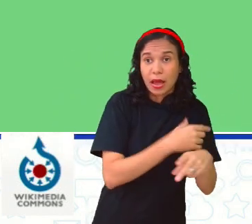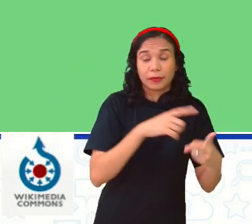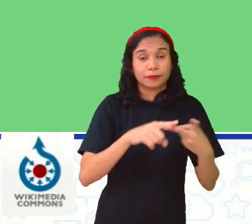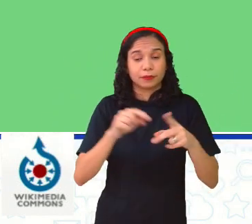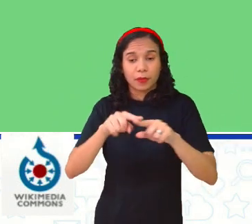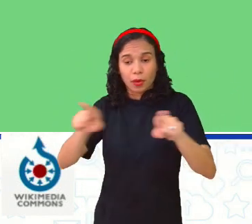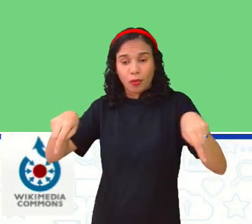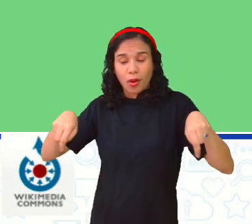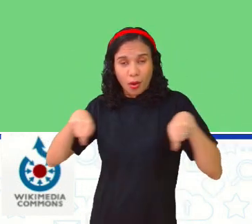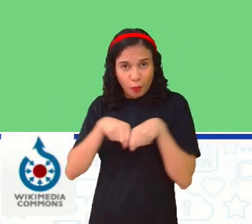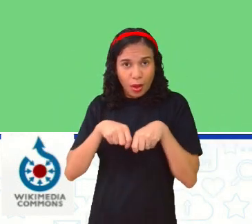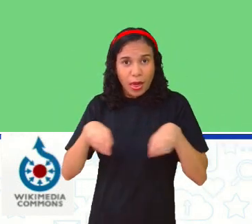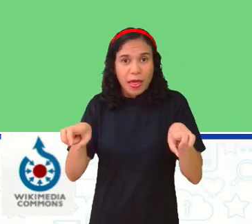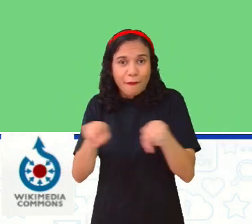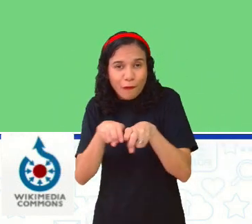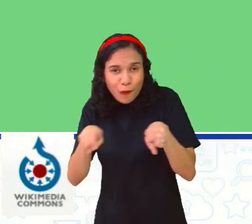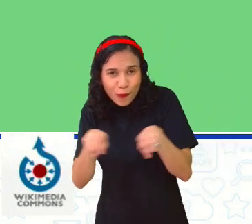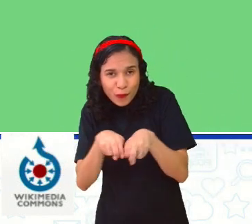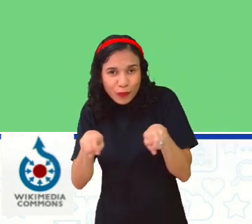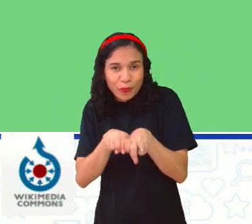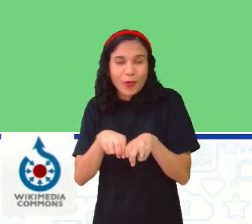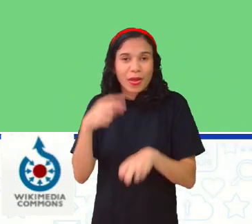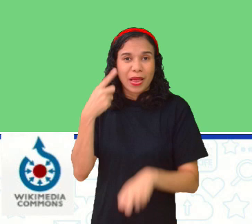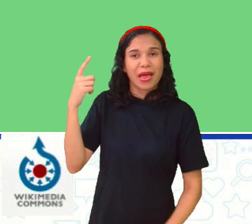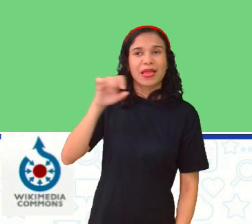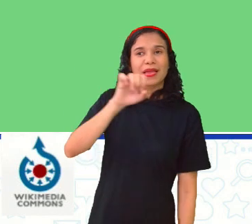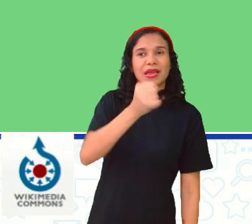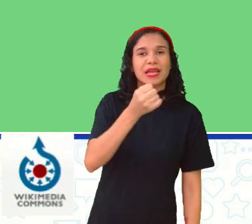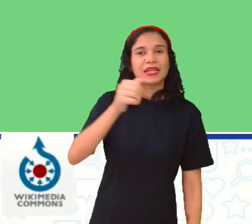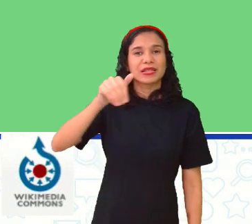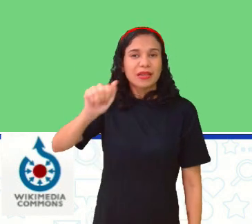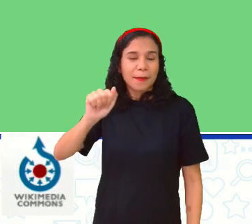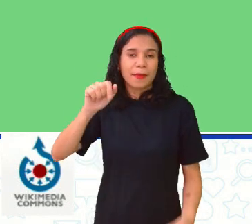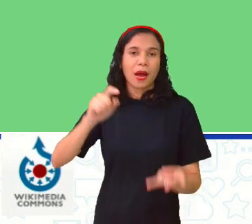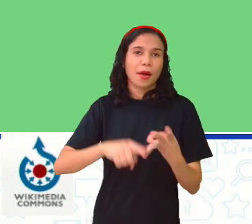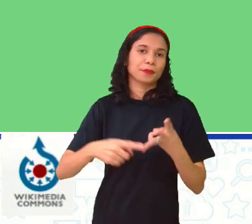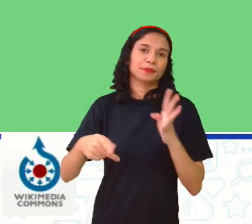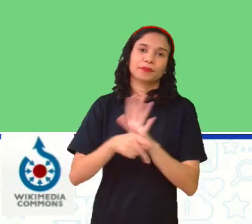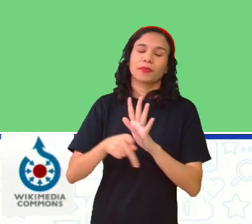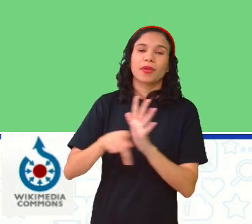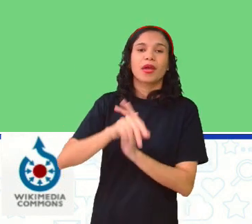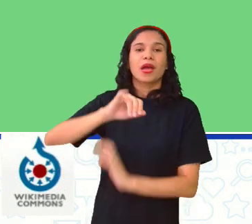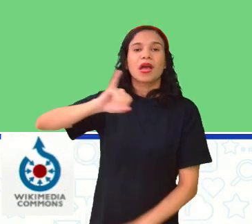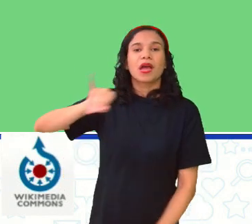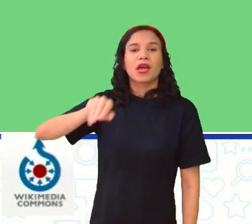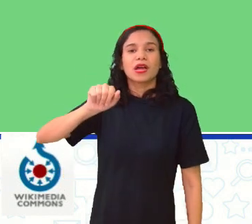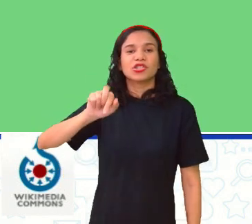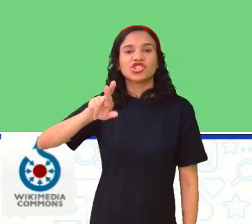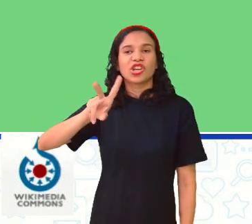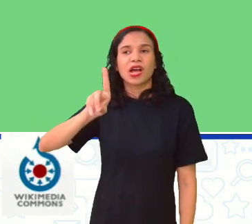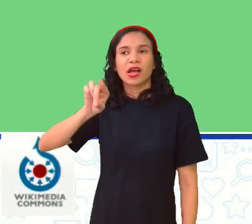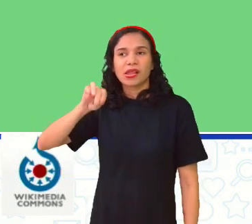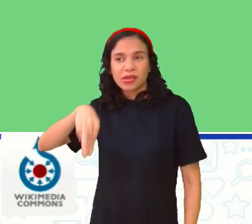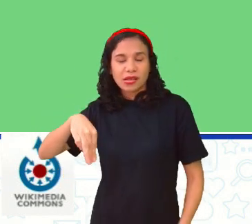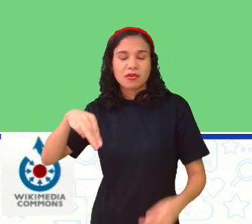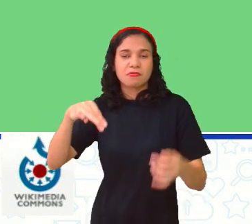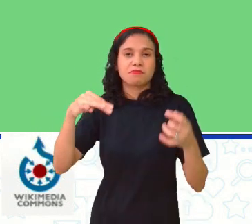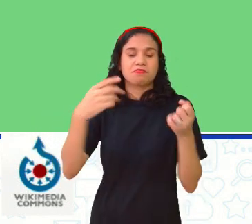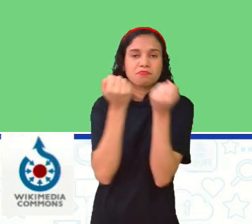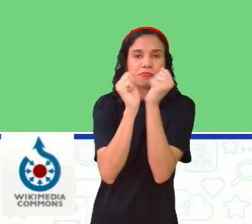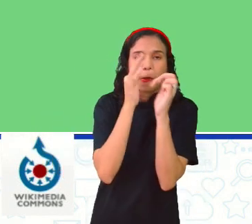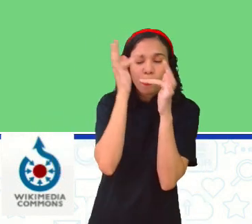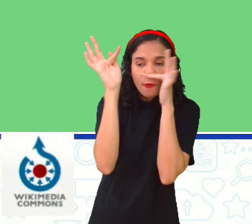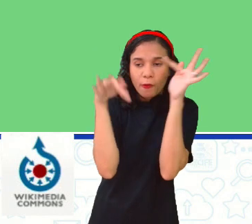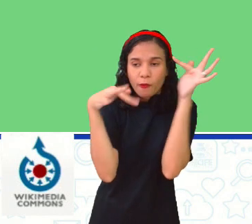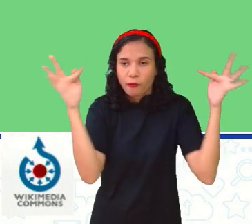de futevôlei que agora foi restaurada em Santa Amaro, jardim botânicos, né? Nós temos os teatros que nós podemos